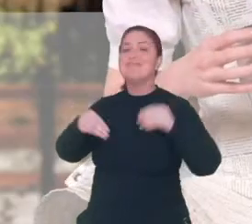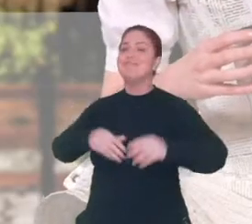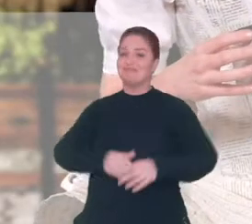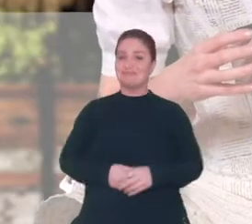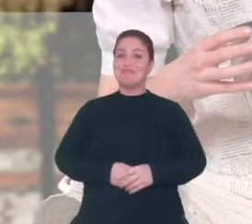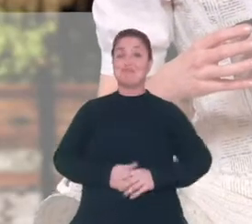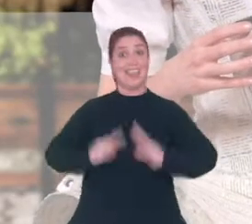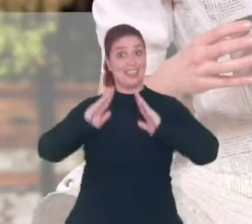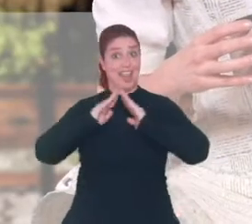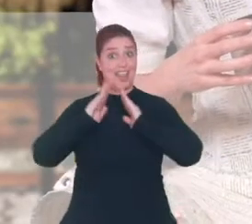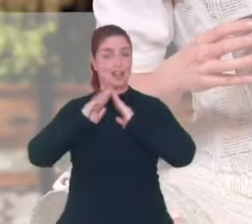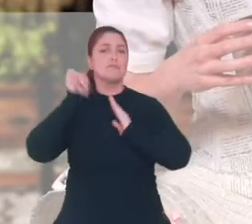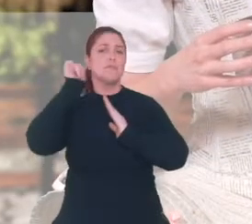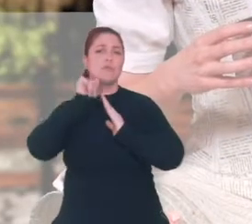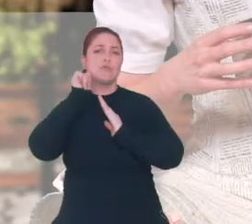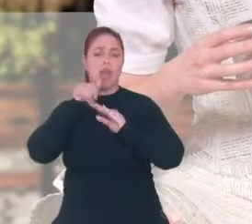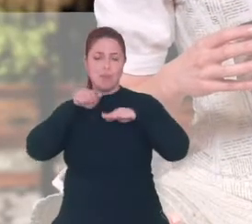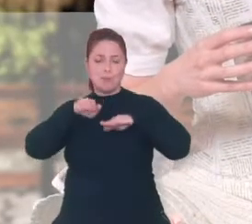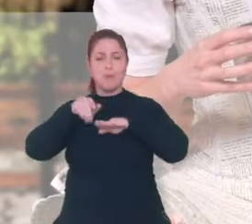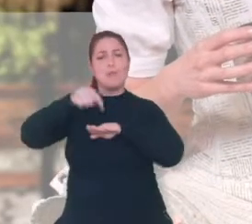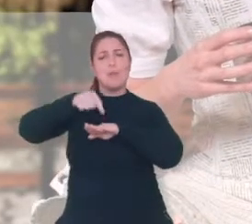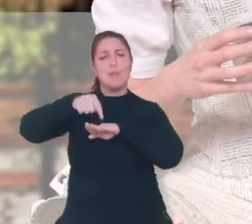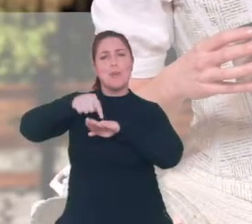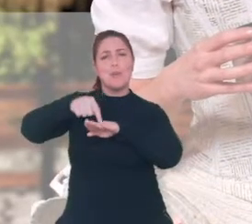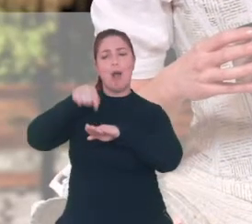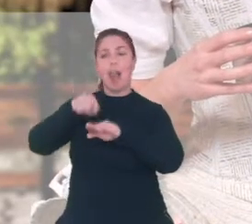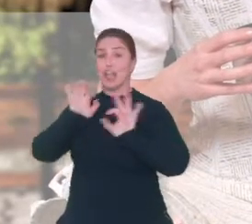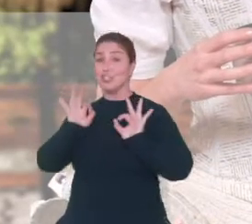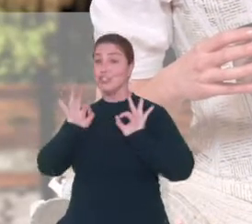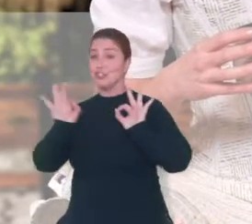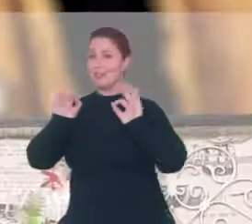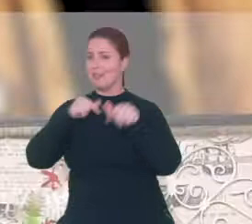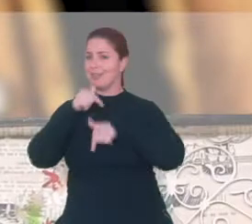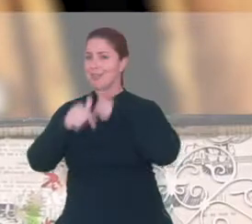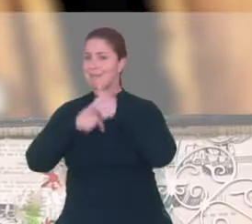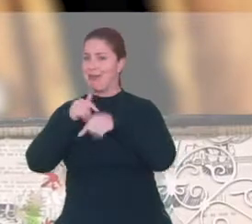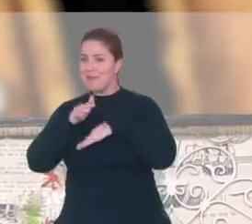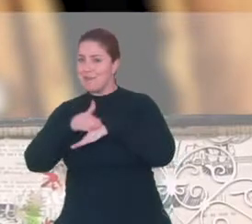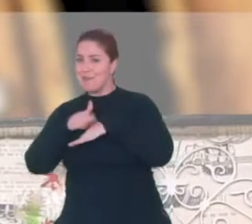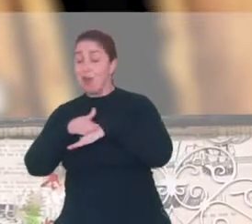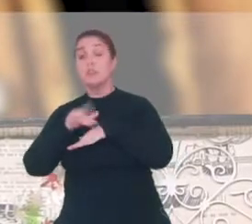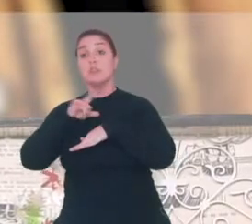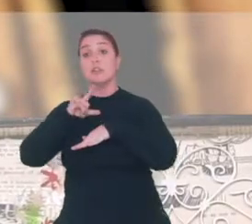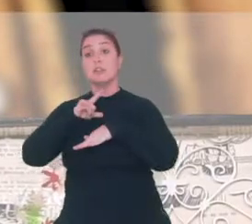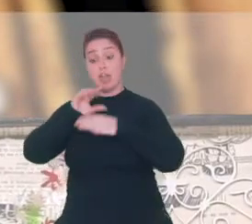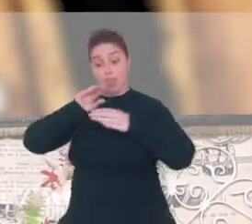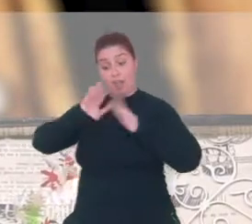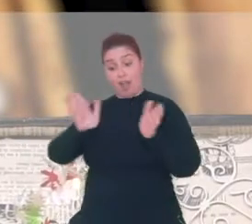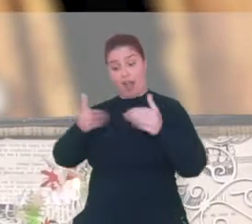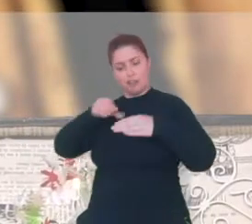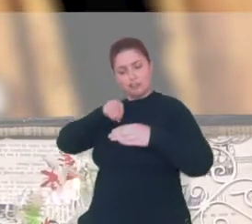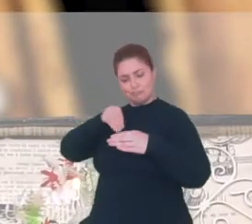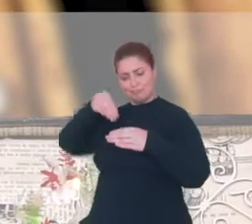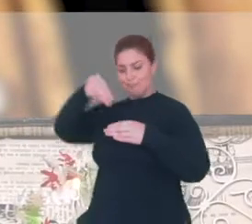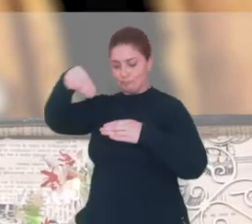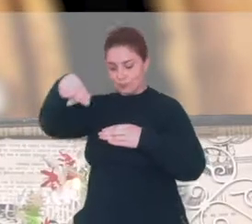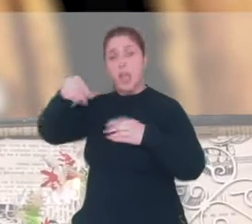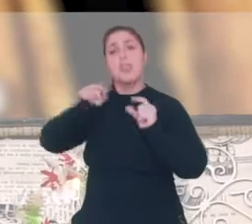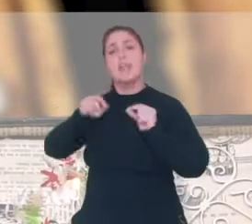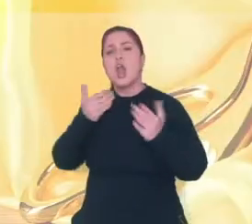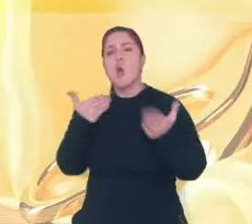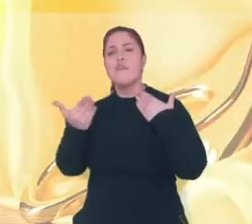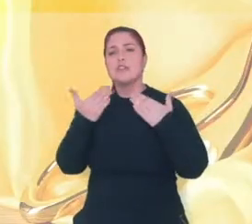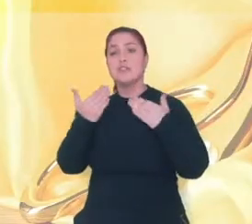de uma costureira, conhecida por seus caprichosos trabalhos, dentro de uma caixa de costura, estavam a conversar